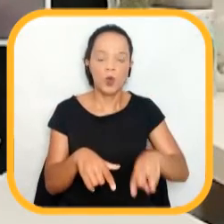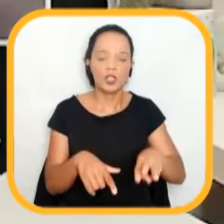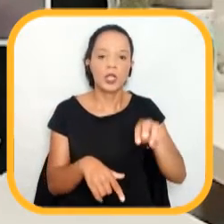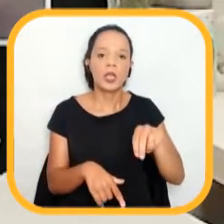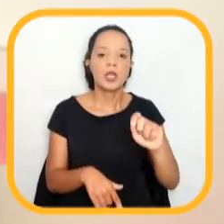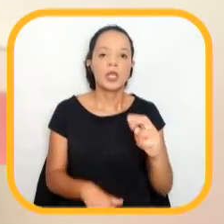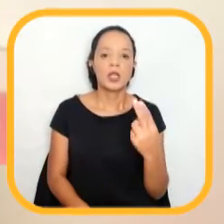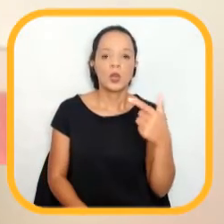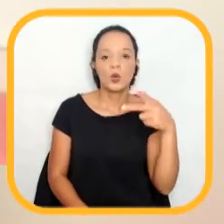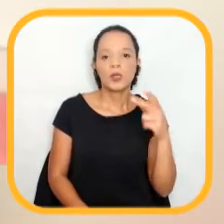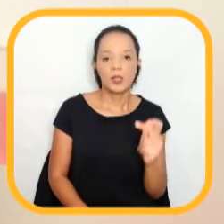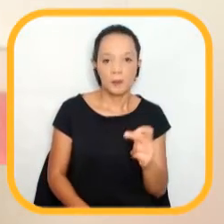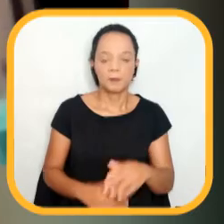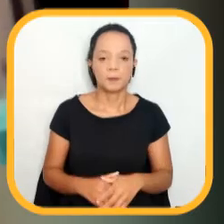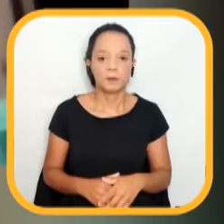linguagem neutra?